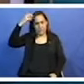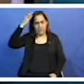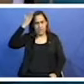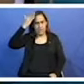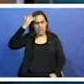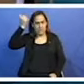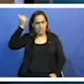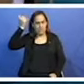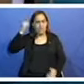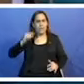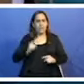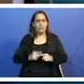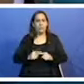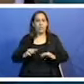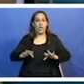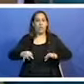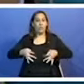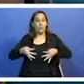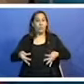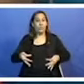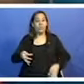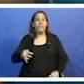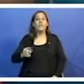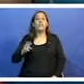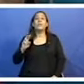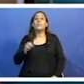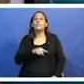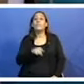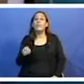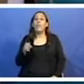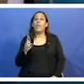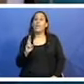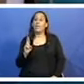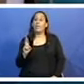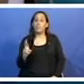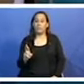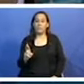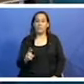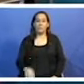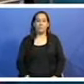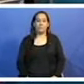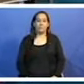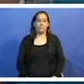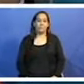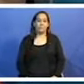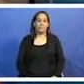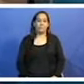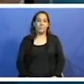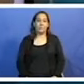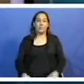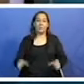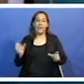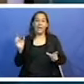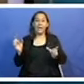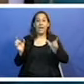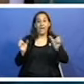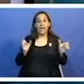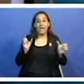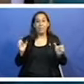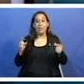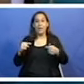final de cada verso, você vai me responder. Olha lá. Olha as rimas.